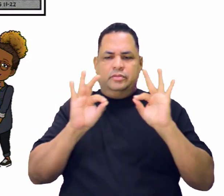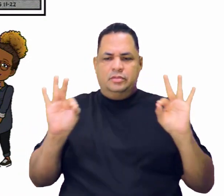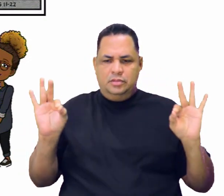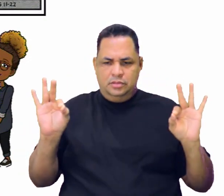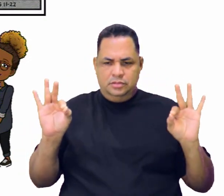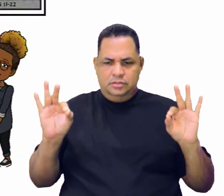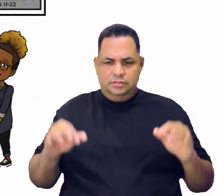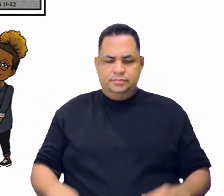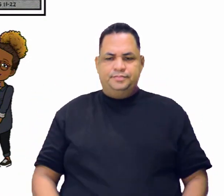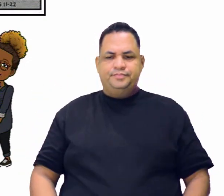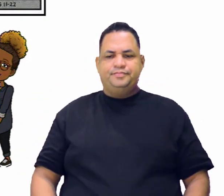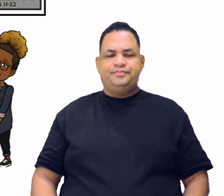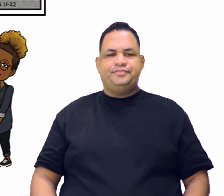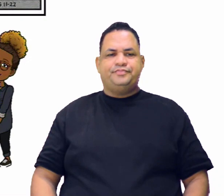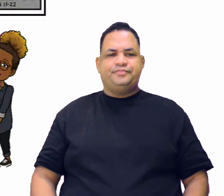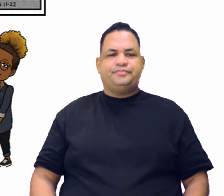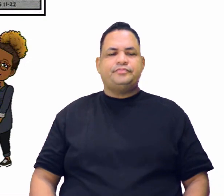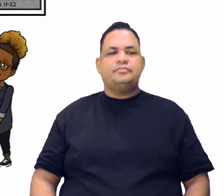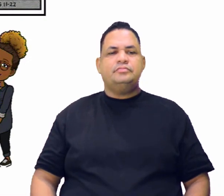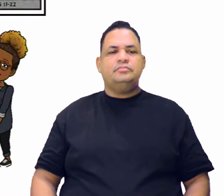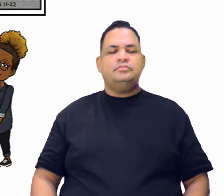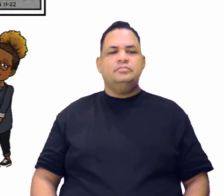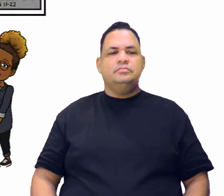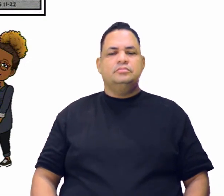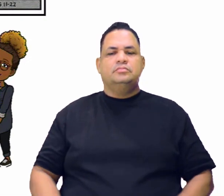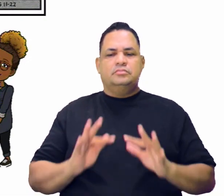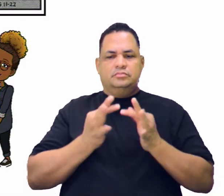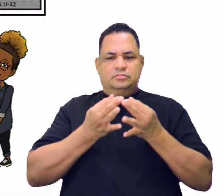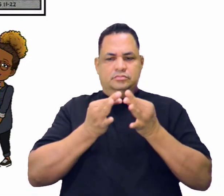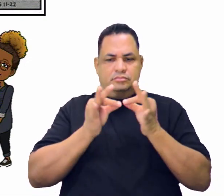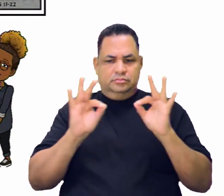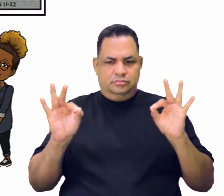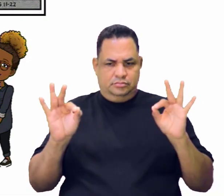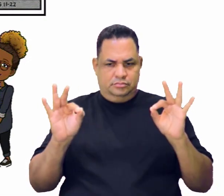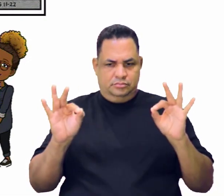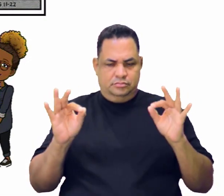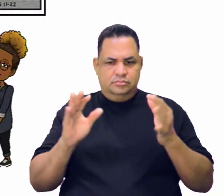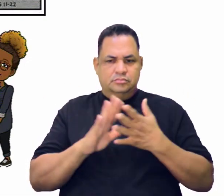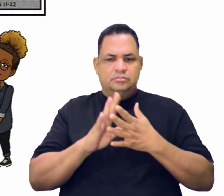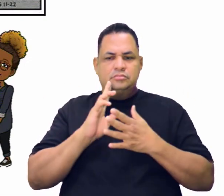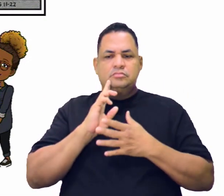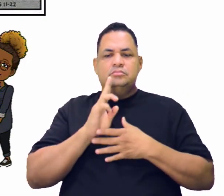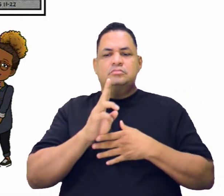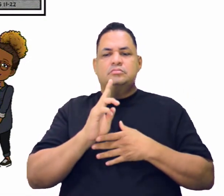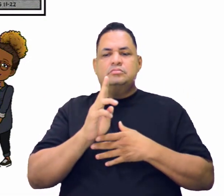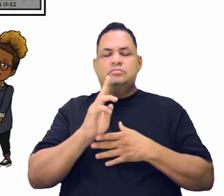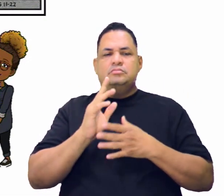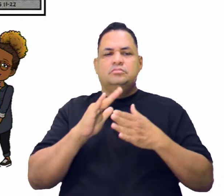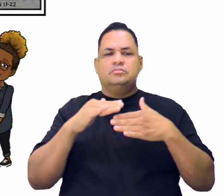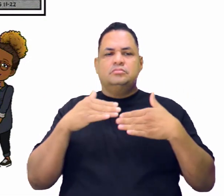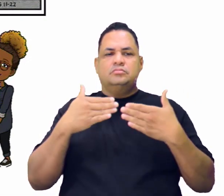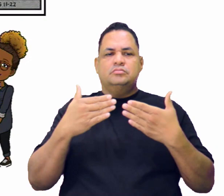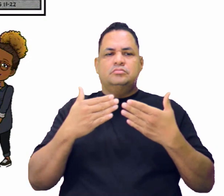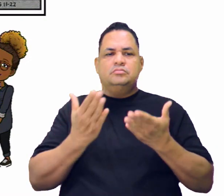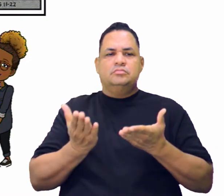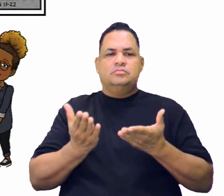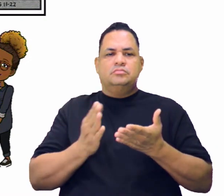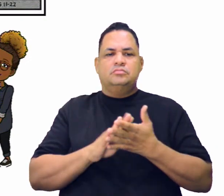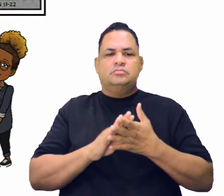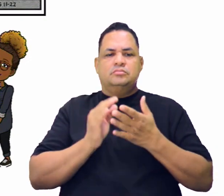tá bom? No final da frase, no final da oração, sempre. Então, vamos